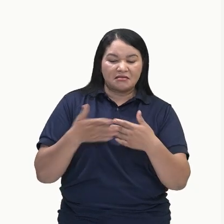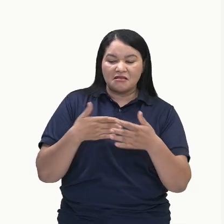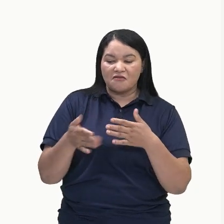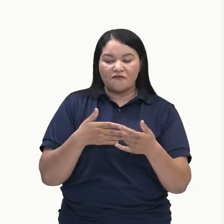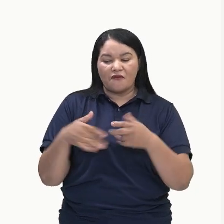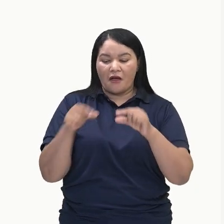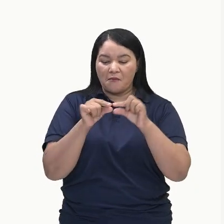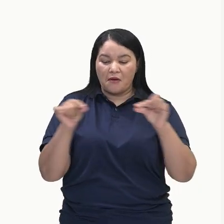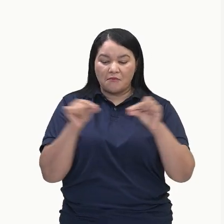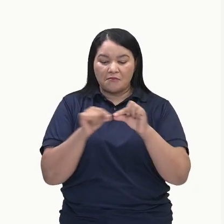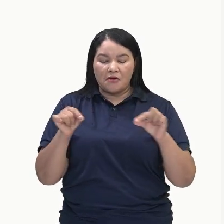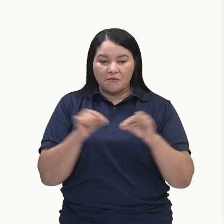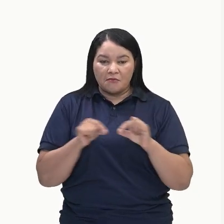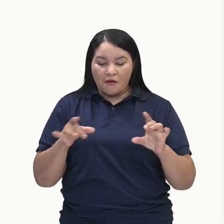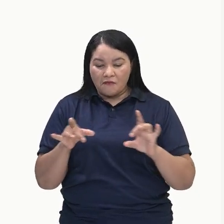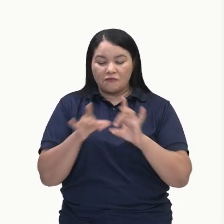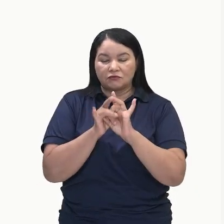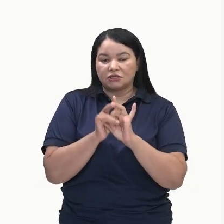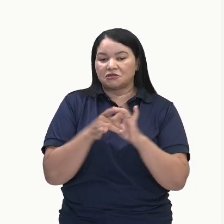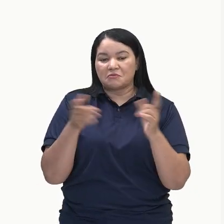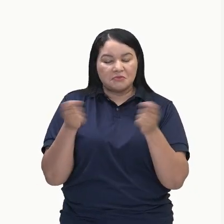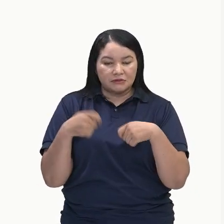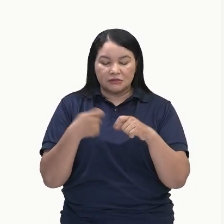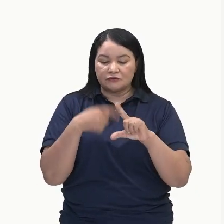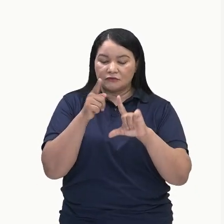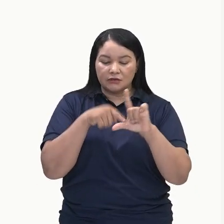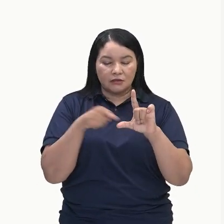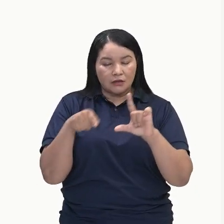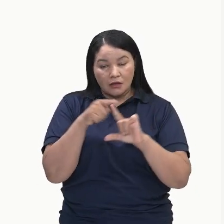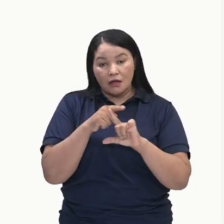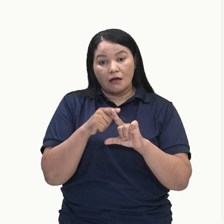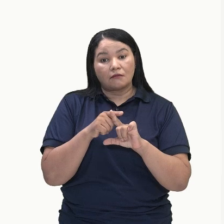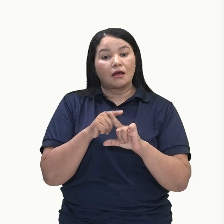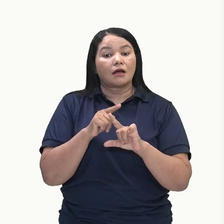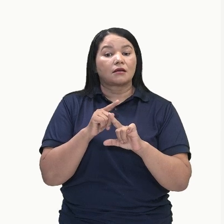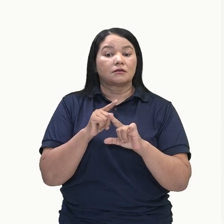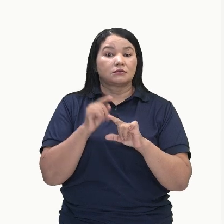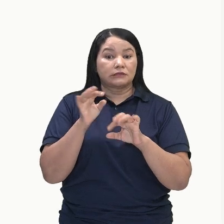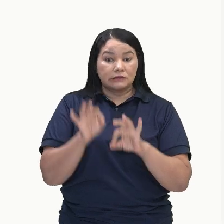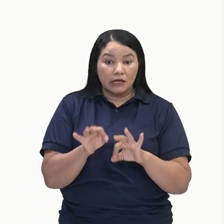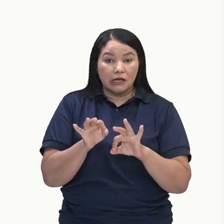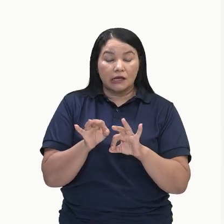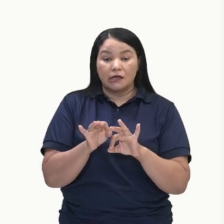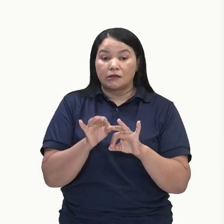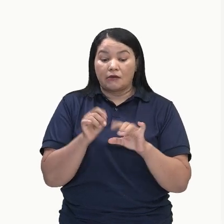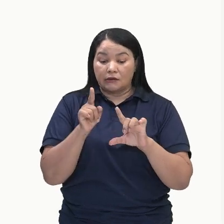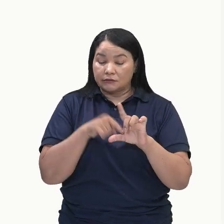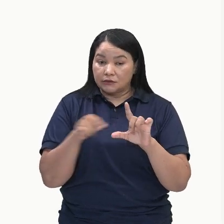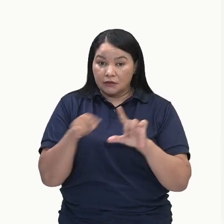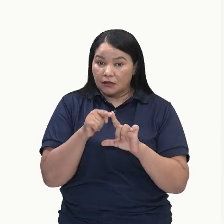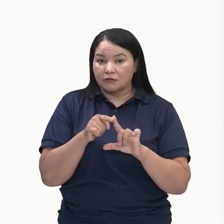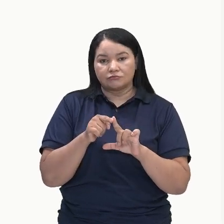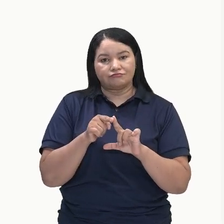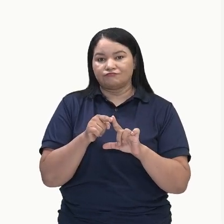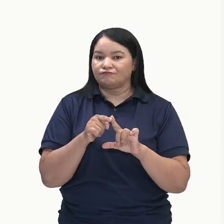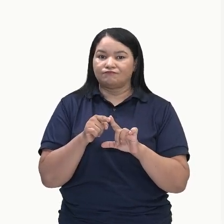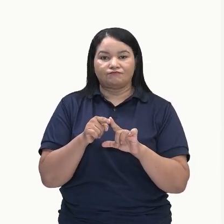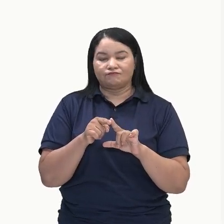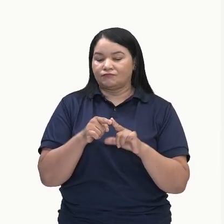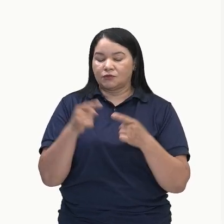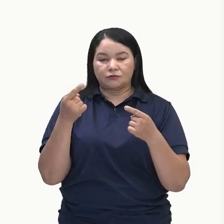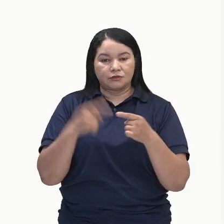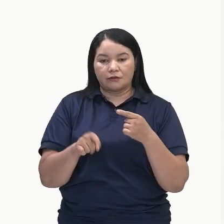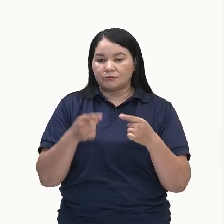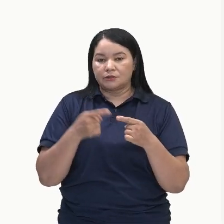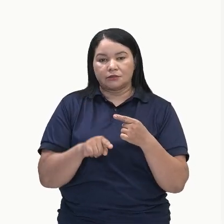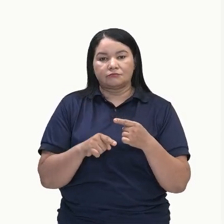segmentos ali, quando unidos, colocados na forma de triângulo, vai dar certo, vai ser considerado um triângulo, não vai. Por isso que a